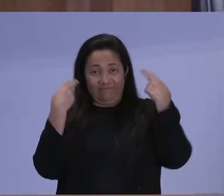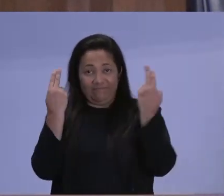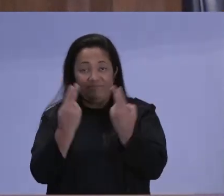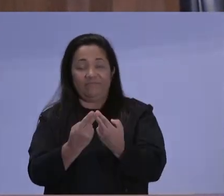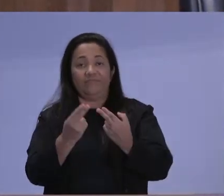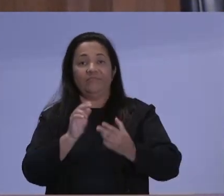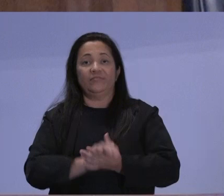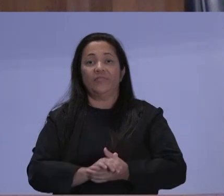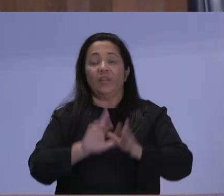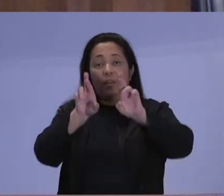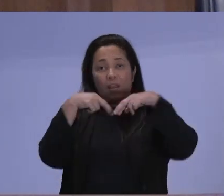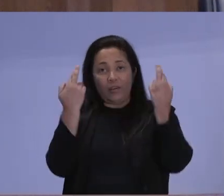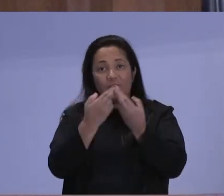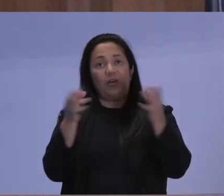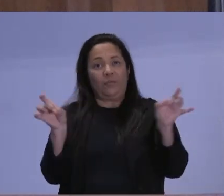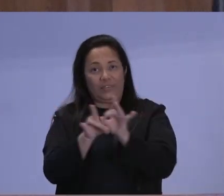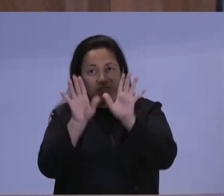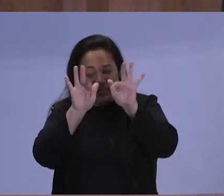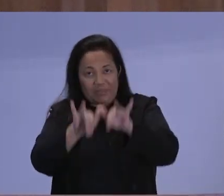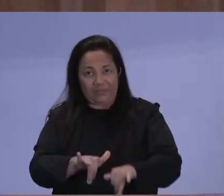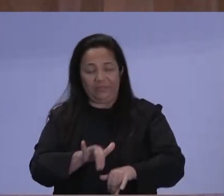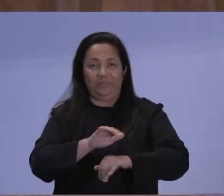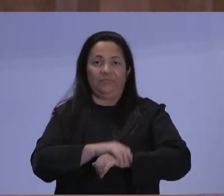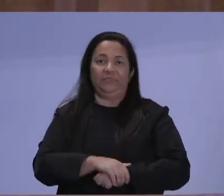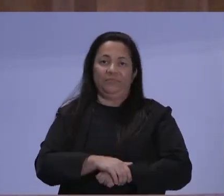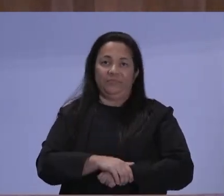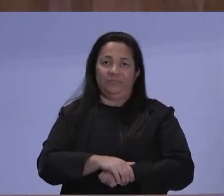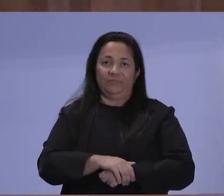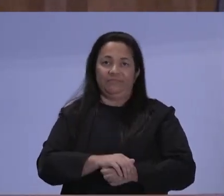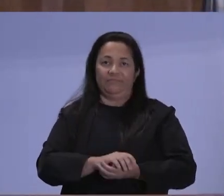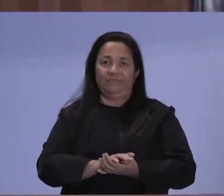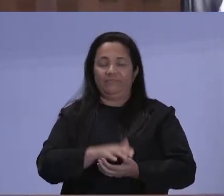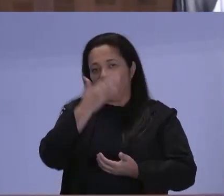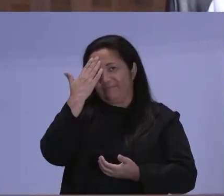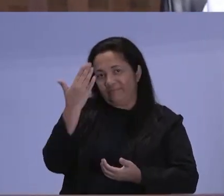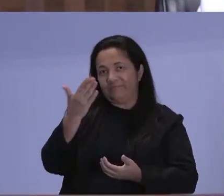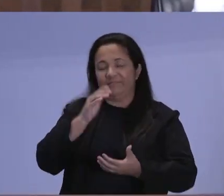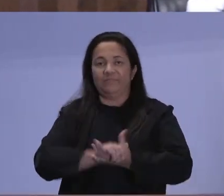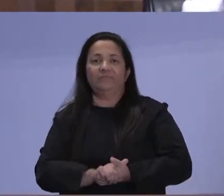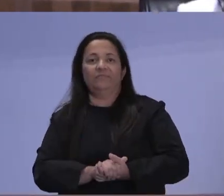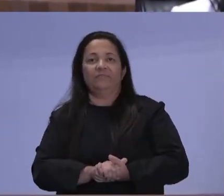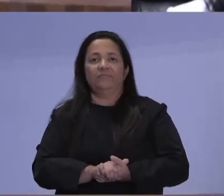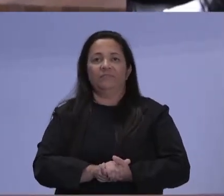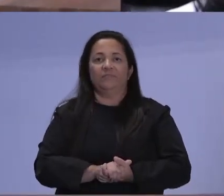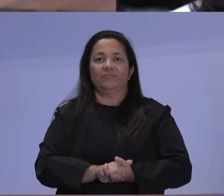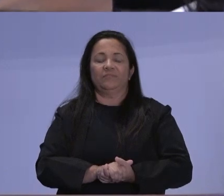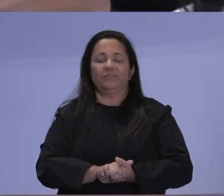DF. Eu declaro, então, encerrada a presente reunião pública. Muito obrigado, gente.